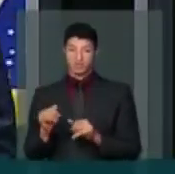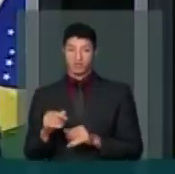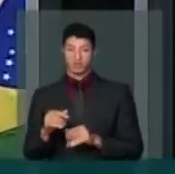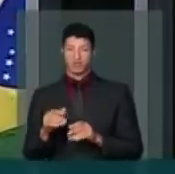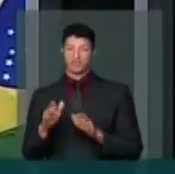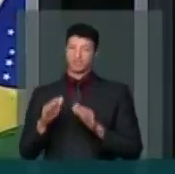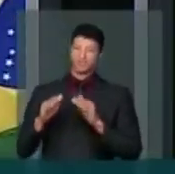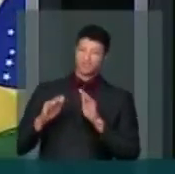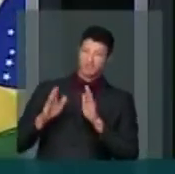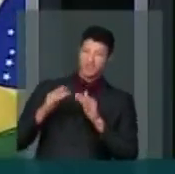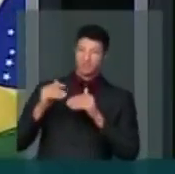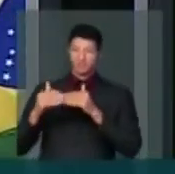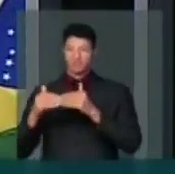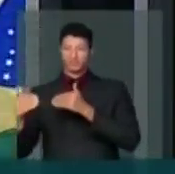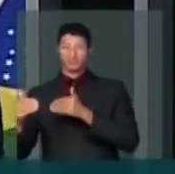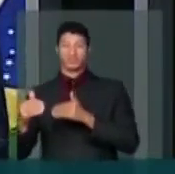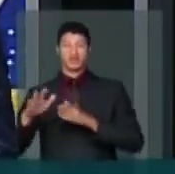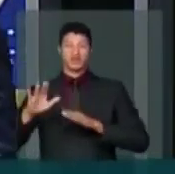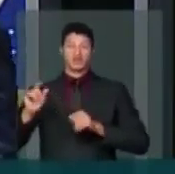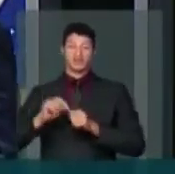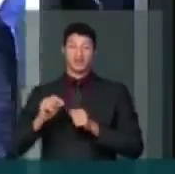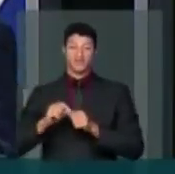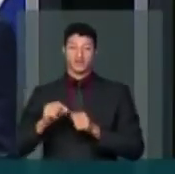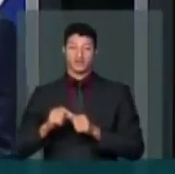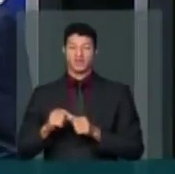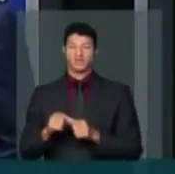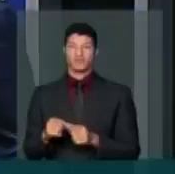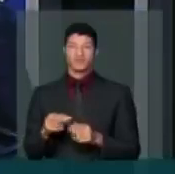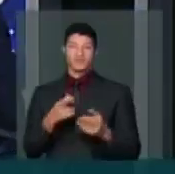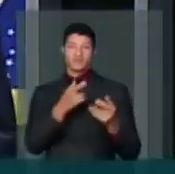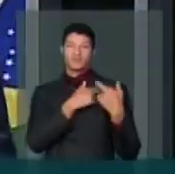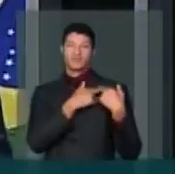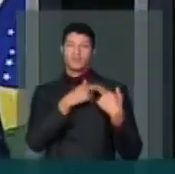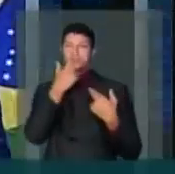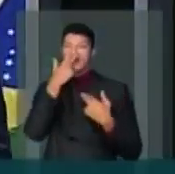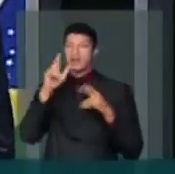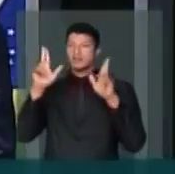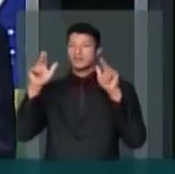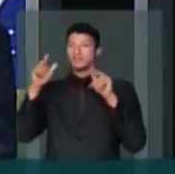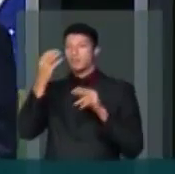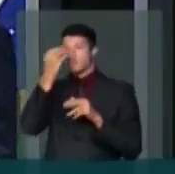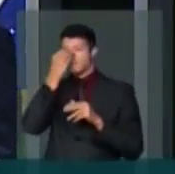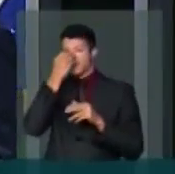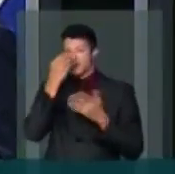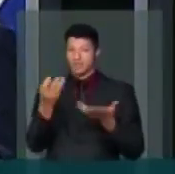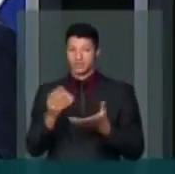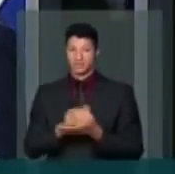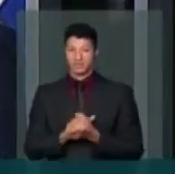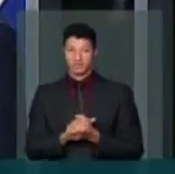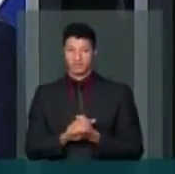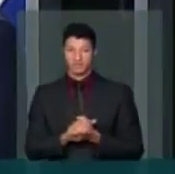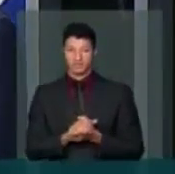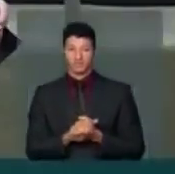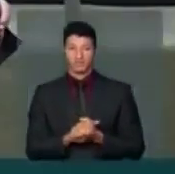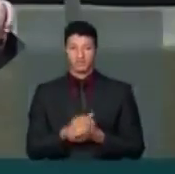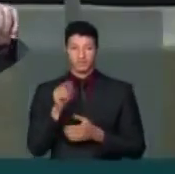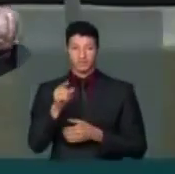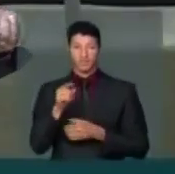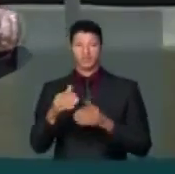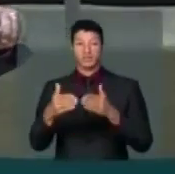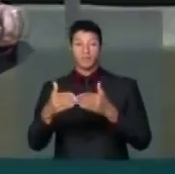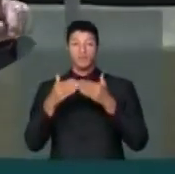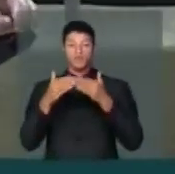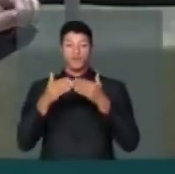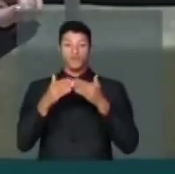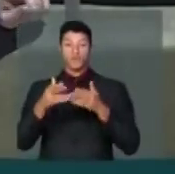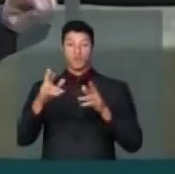no fundo, está fazendo um papel de palhaço, que era melhor colocar uma melancia. O senhor, por favor, me